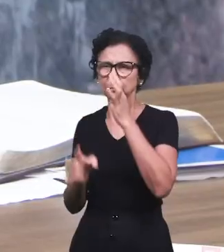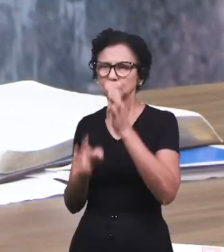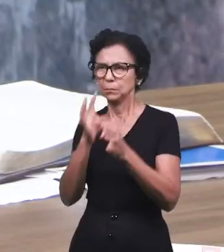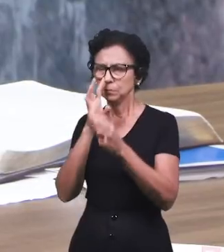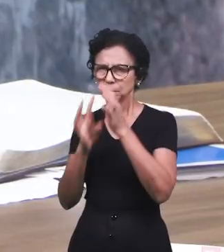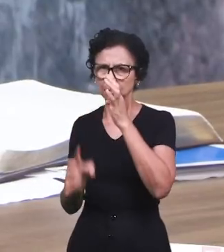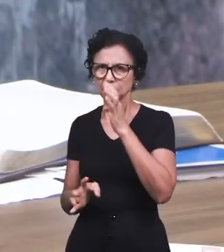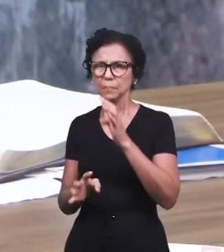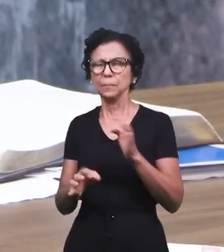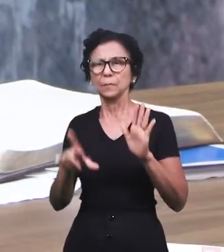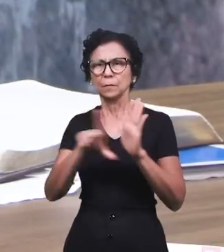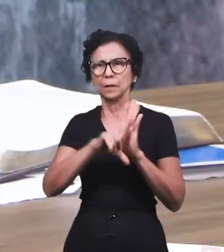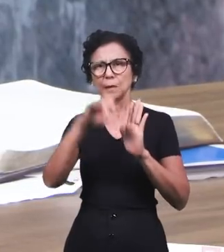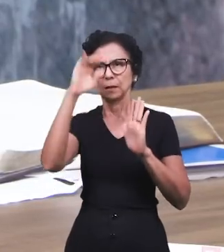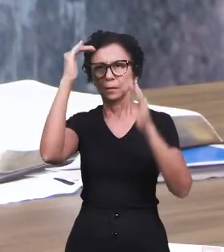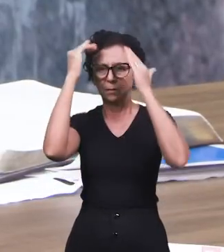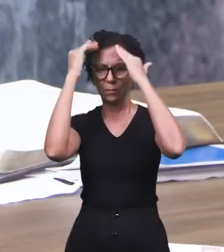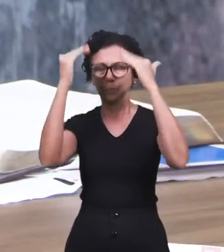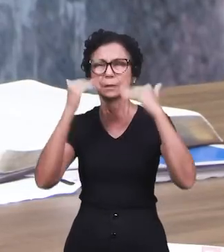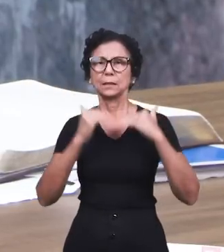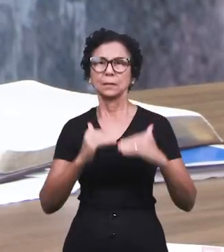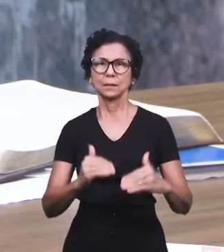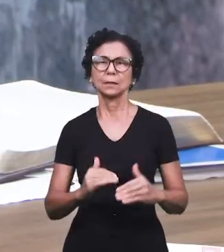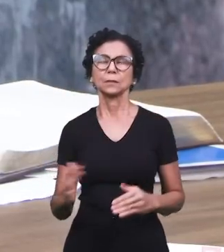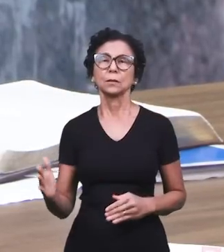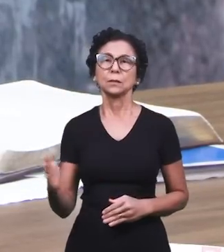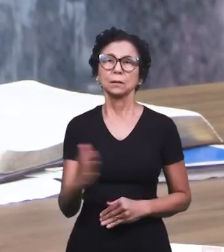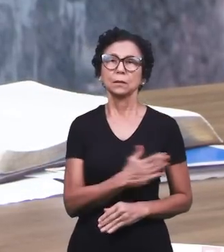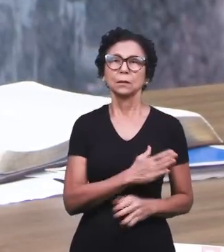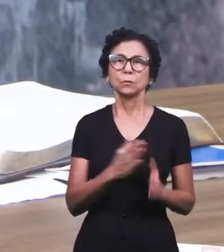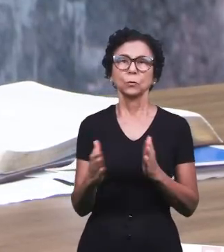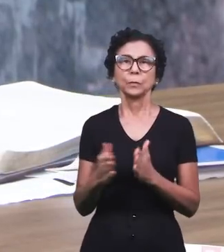leis de Roma. A grande guinada se dá no governo de Nero.